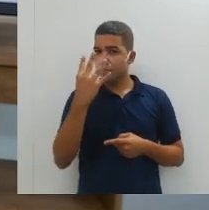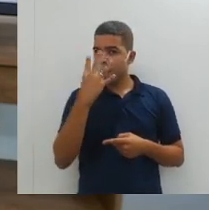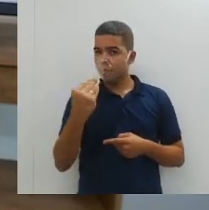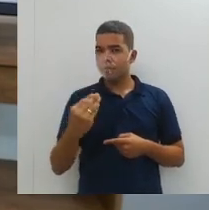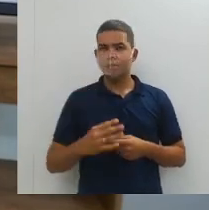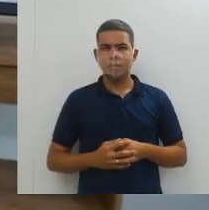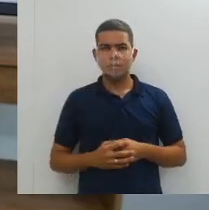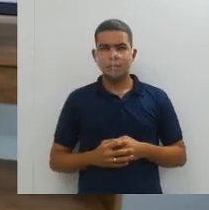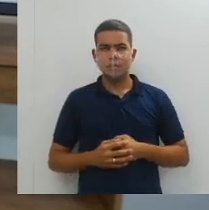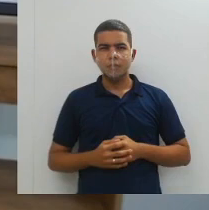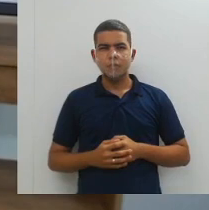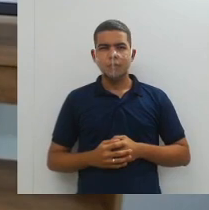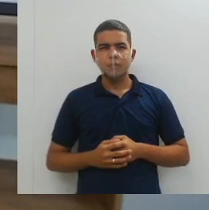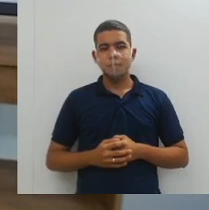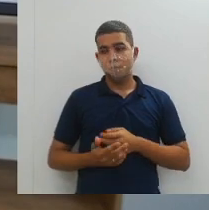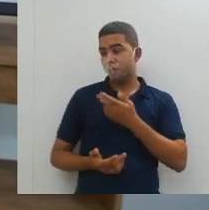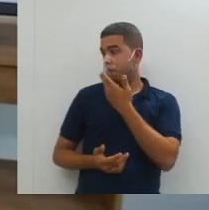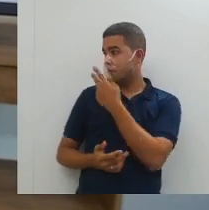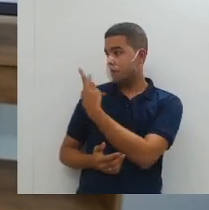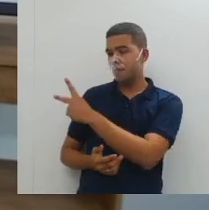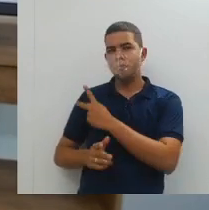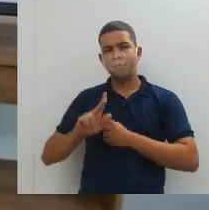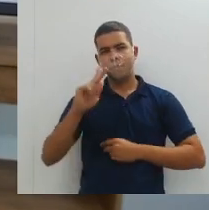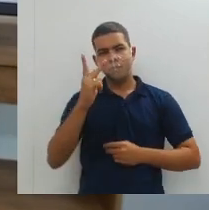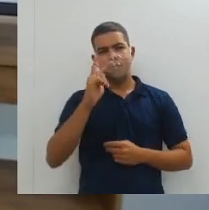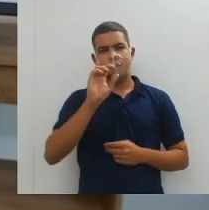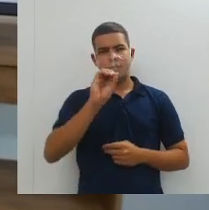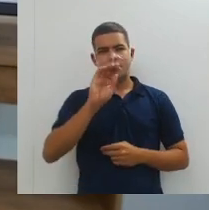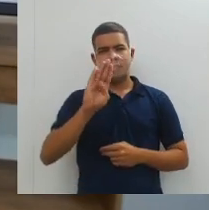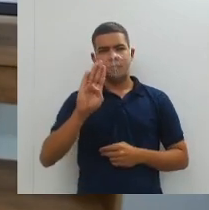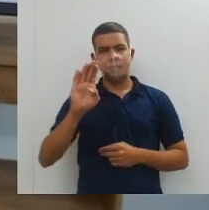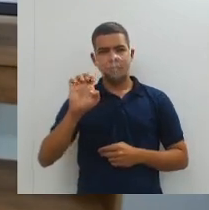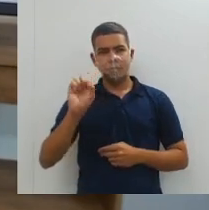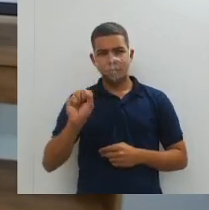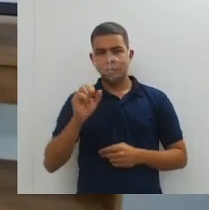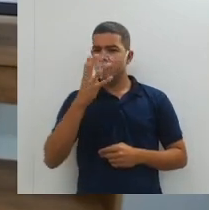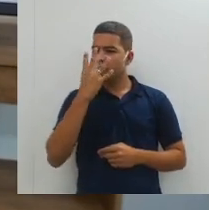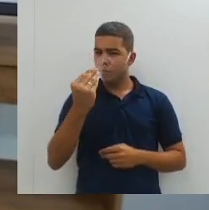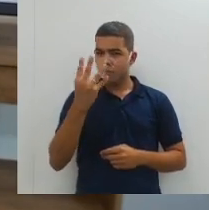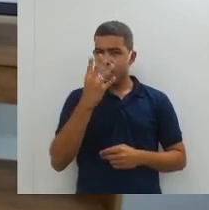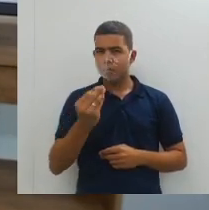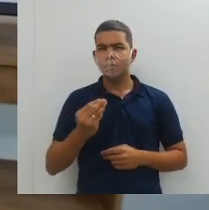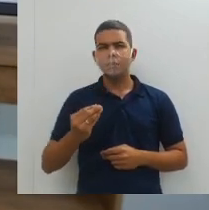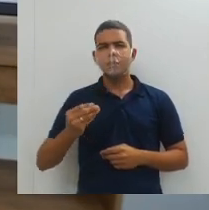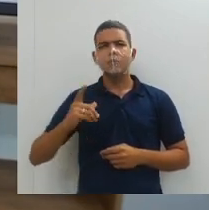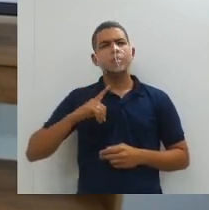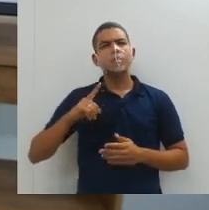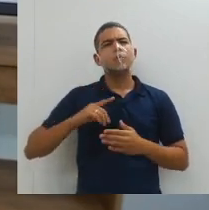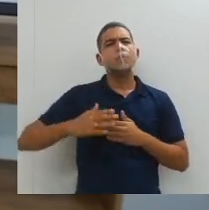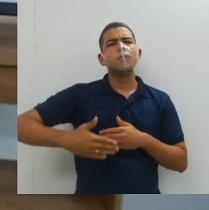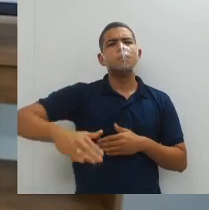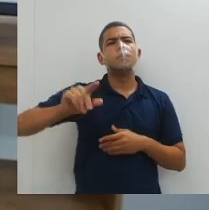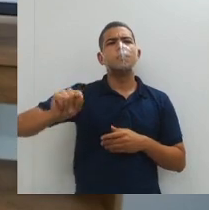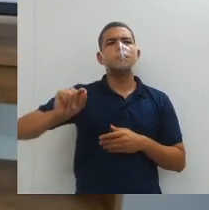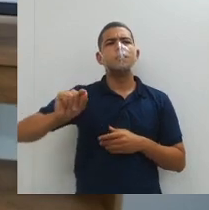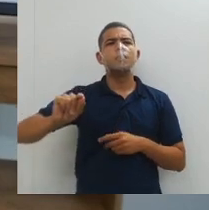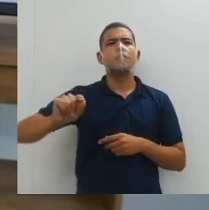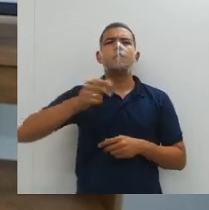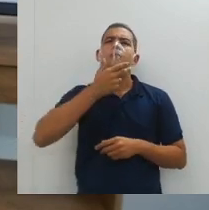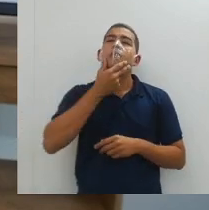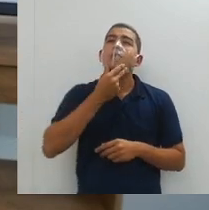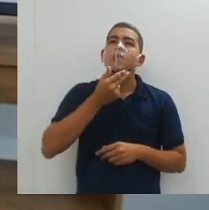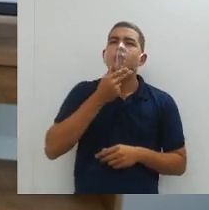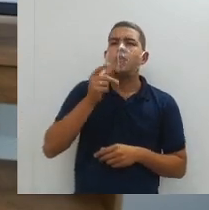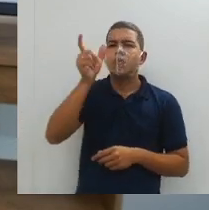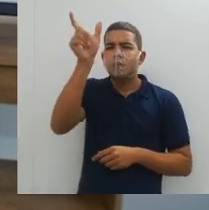certo? Então, Thomas Hobbes, ele parte do pressuposto de que cada homem sempre encara o